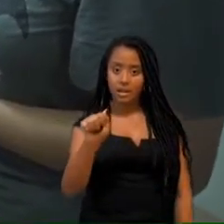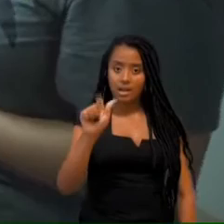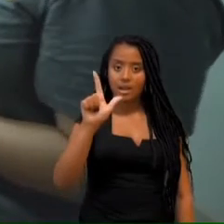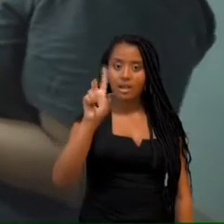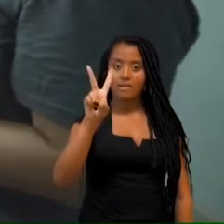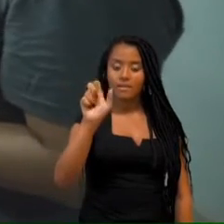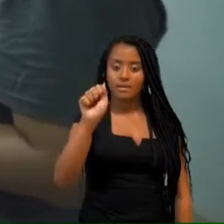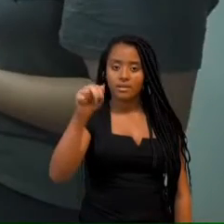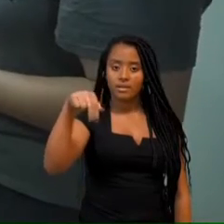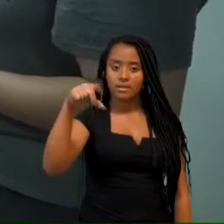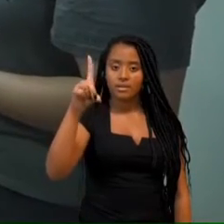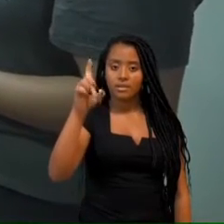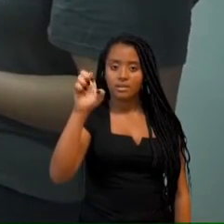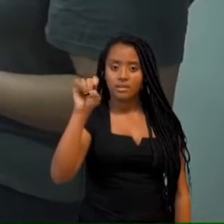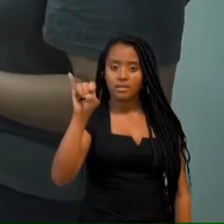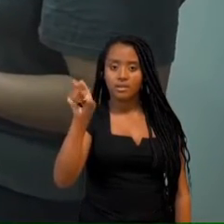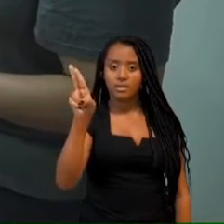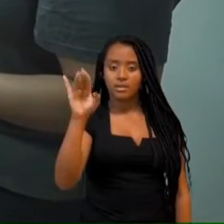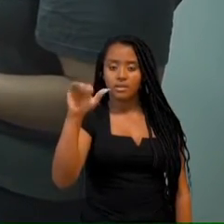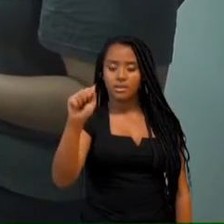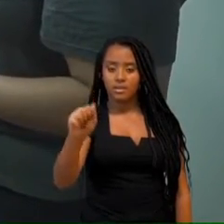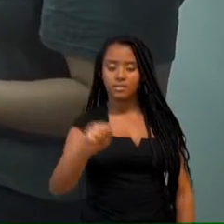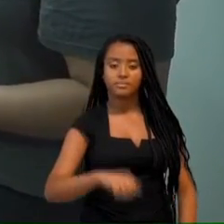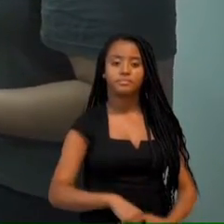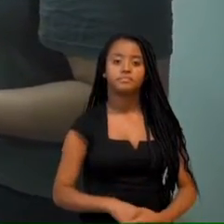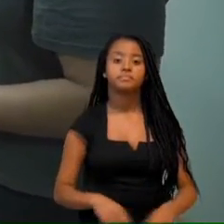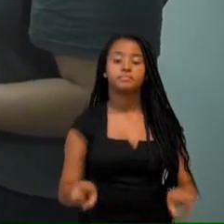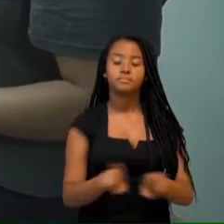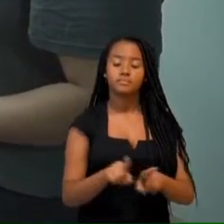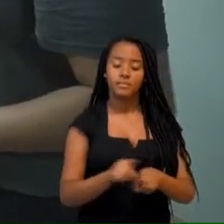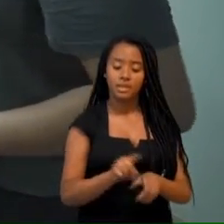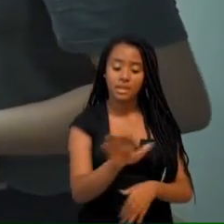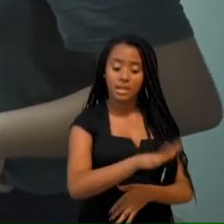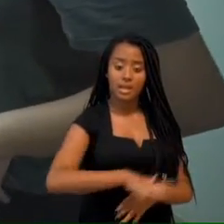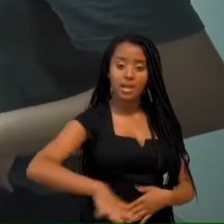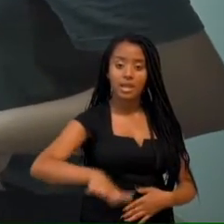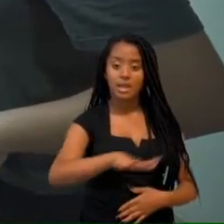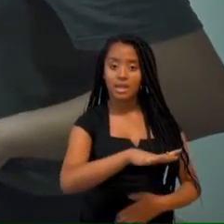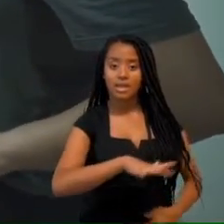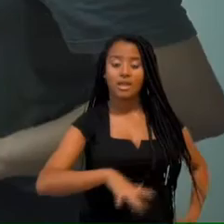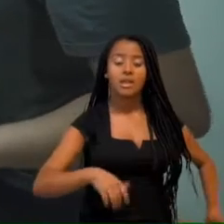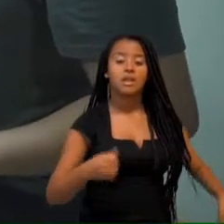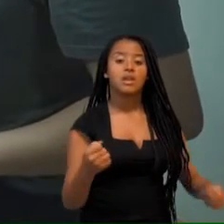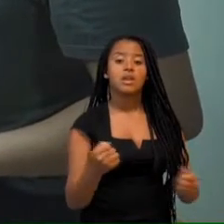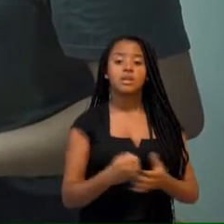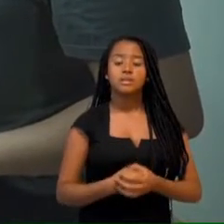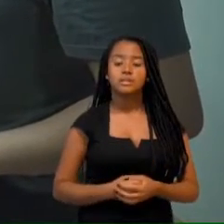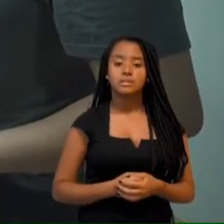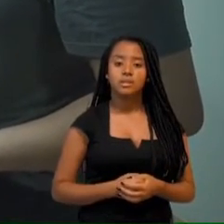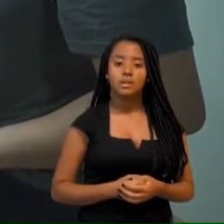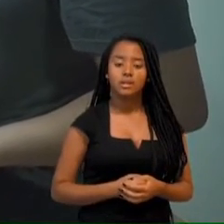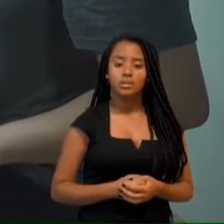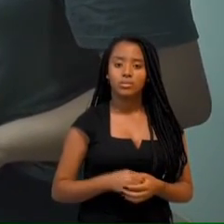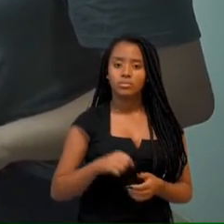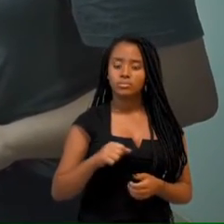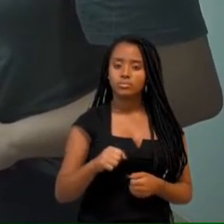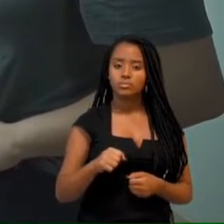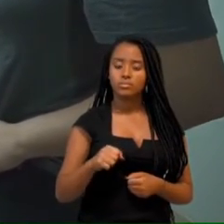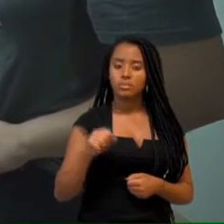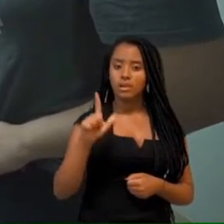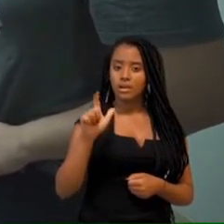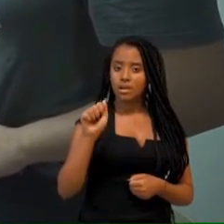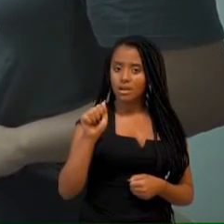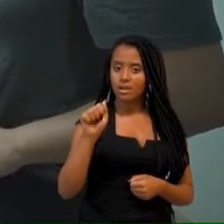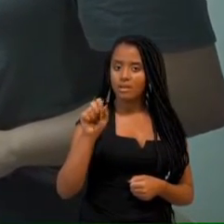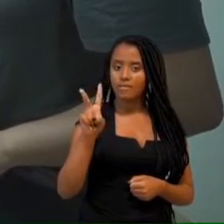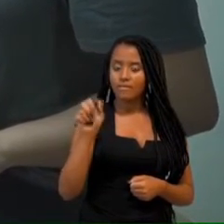apartamento isso a gente também tem área de serviço com uma máquina de lavar roupa que facilita muito a nossa vida muito bom e